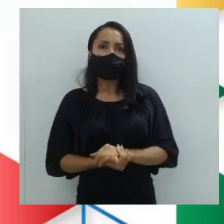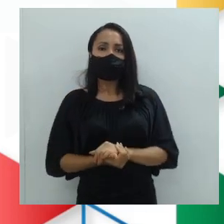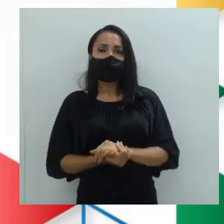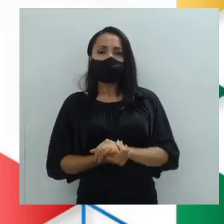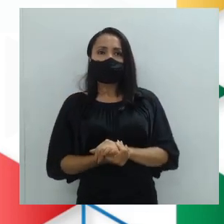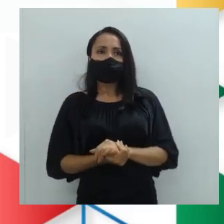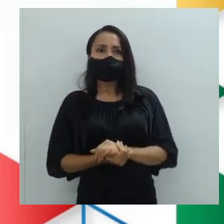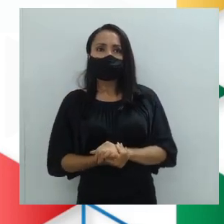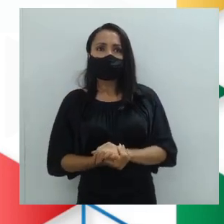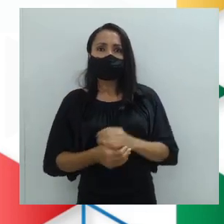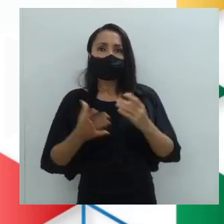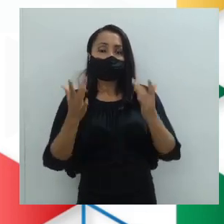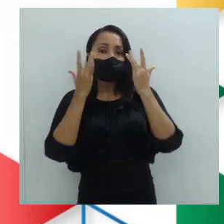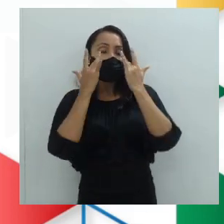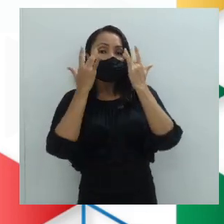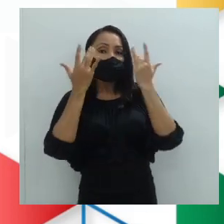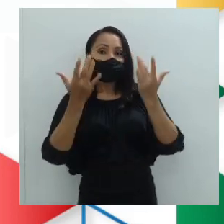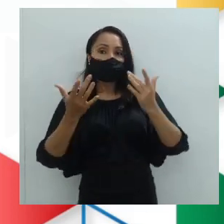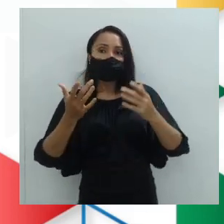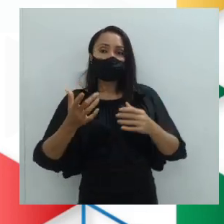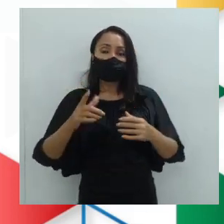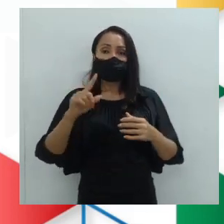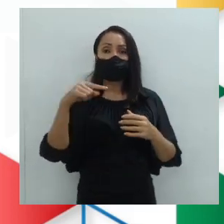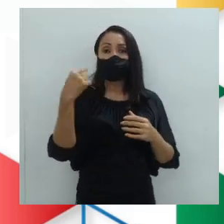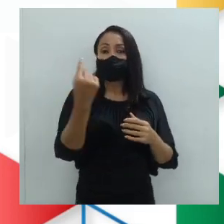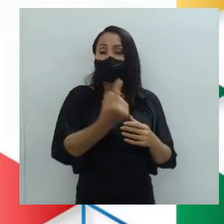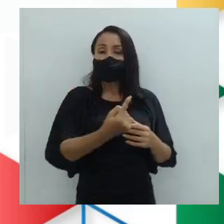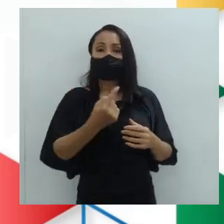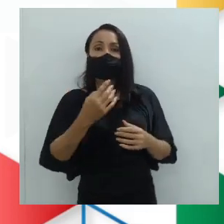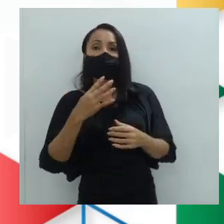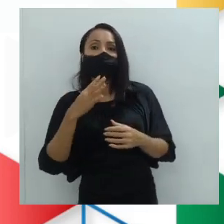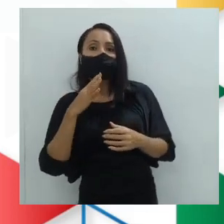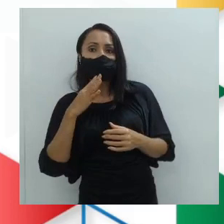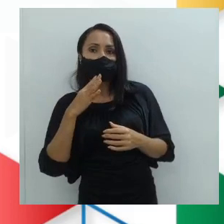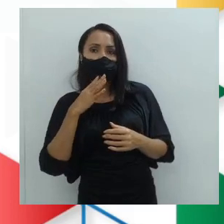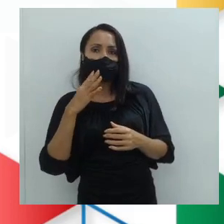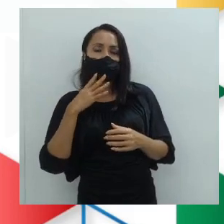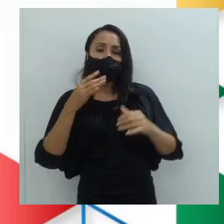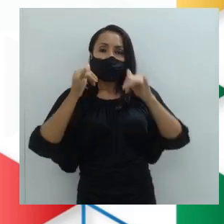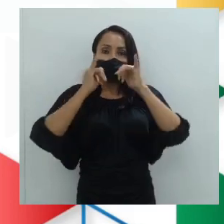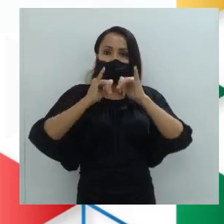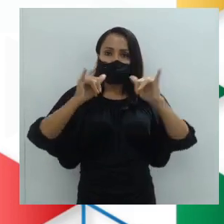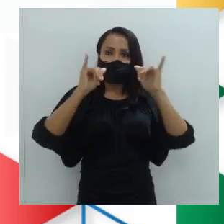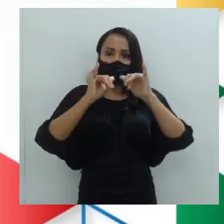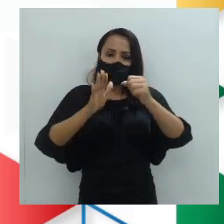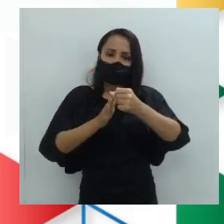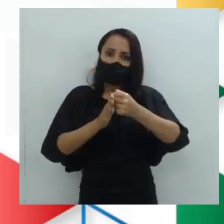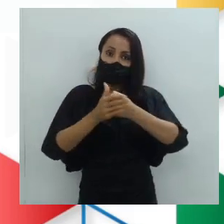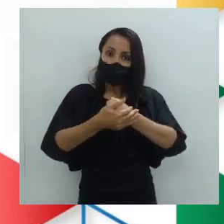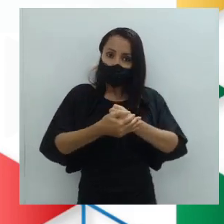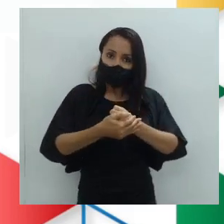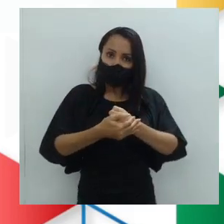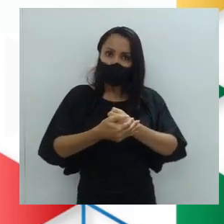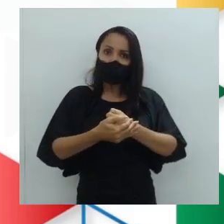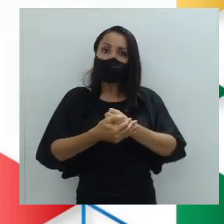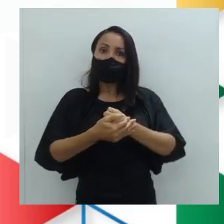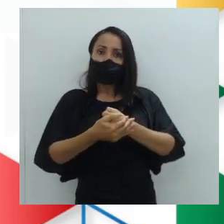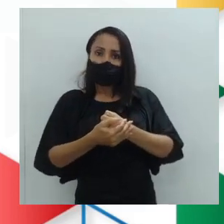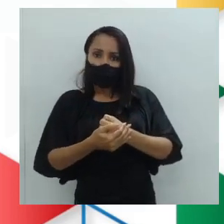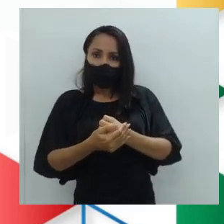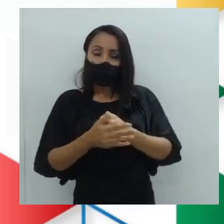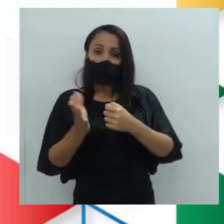tela. Prestem bem atenção. Vamos conhecer agora as informações não ditas, o